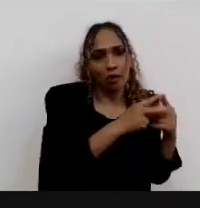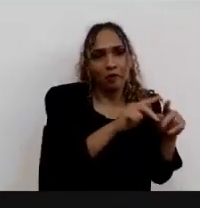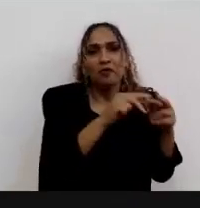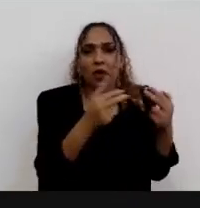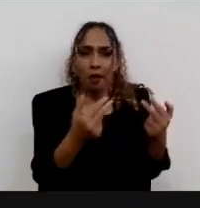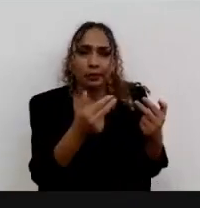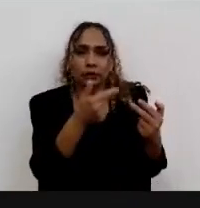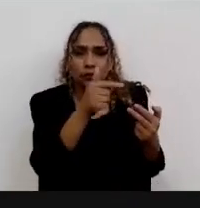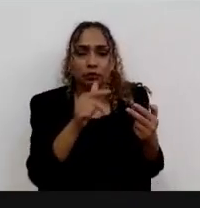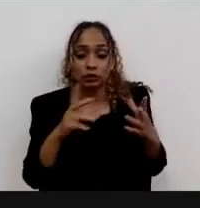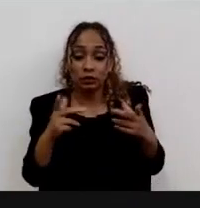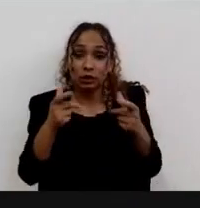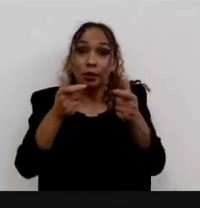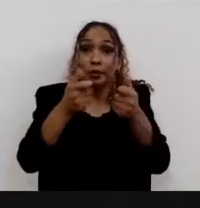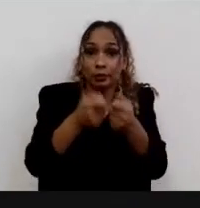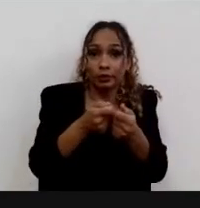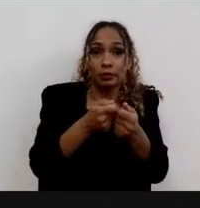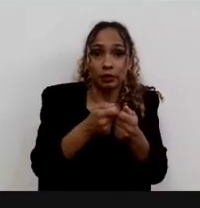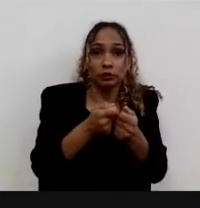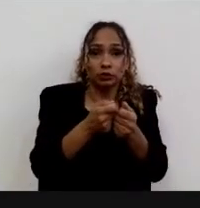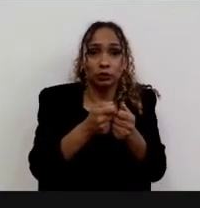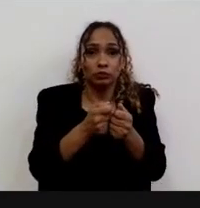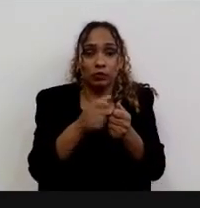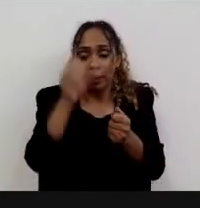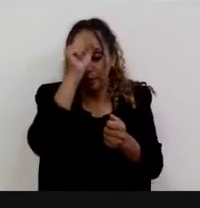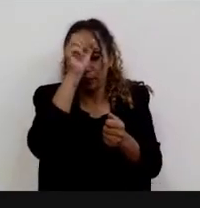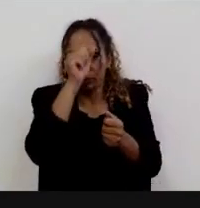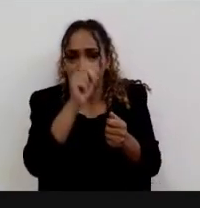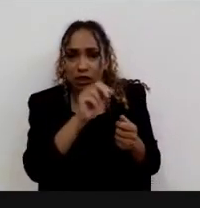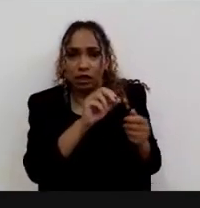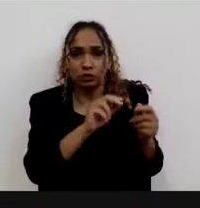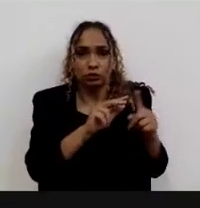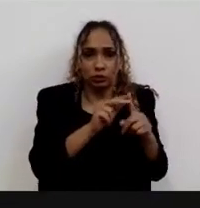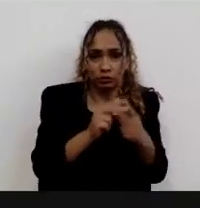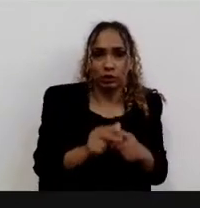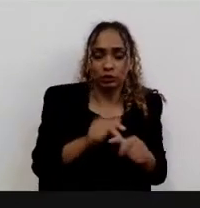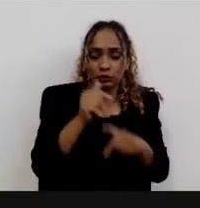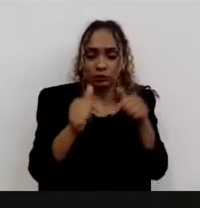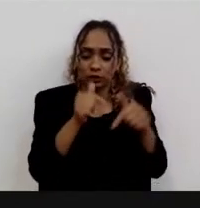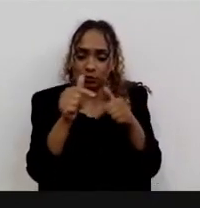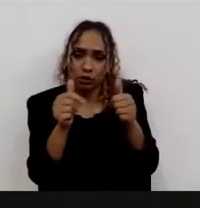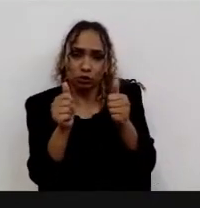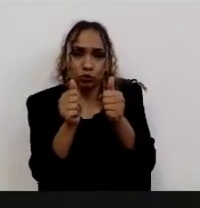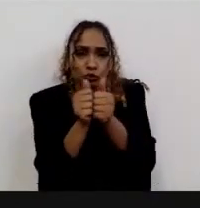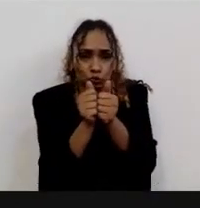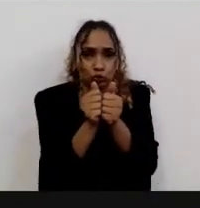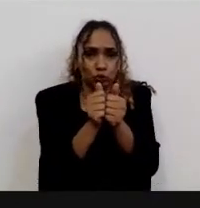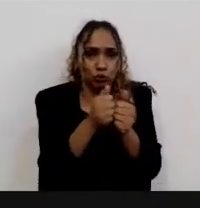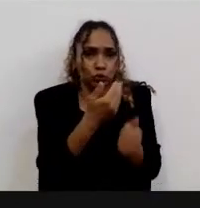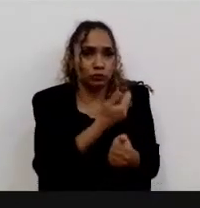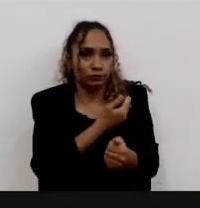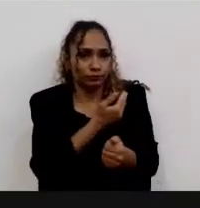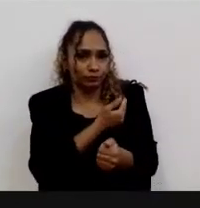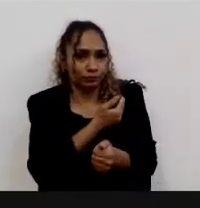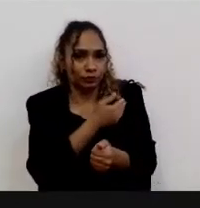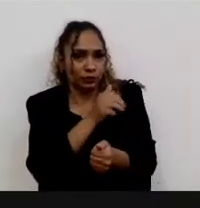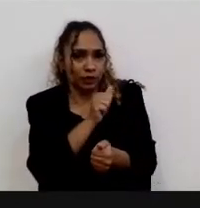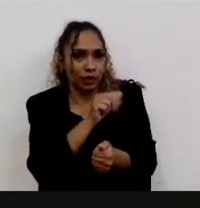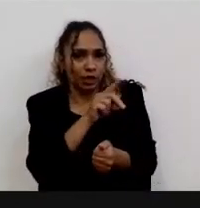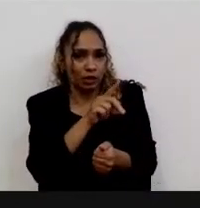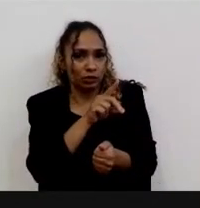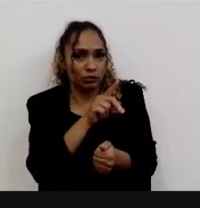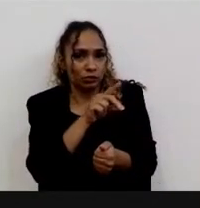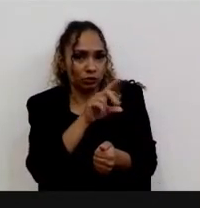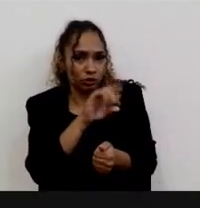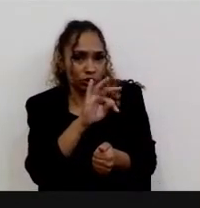seria fazer esse aprimoramento por aprendizado de máquina. Nós já estamos trabalhando nisso junto com os nossos colegas da EdTech.